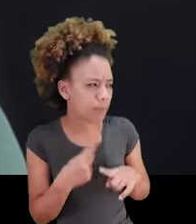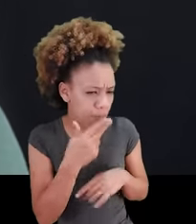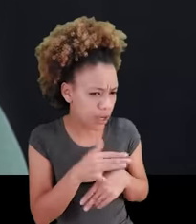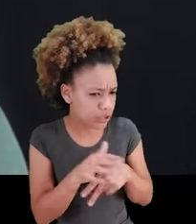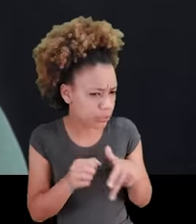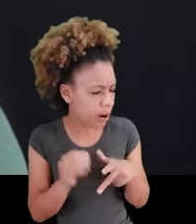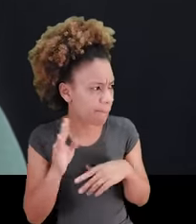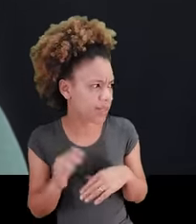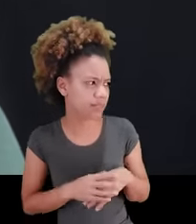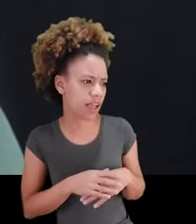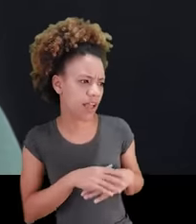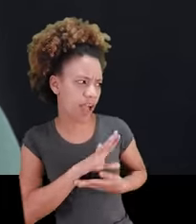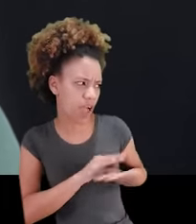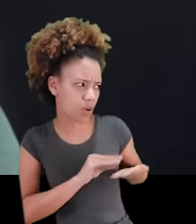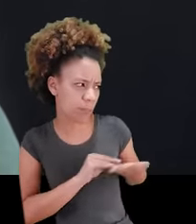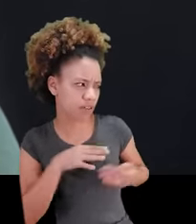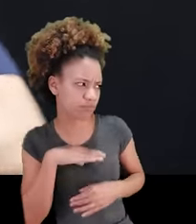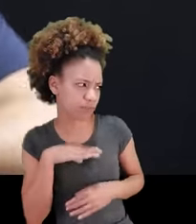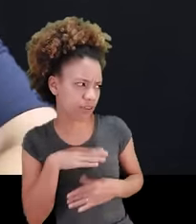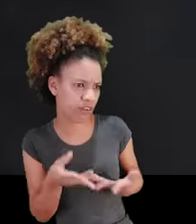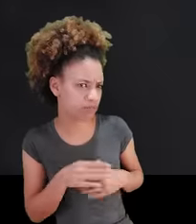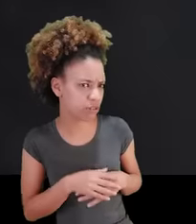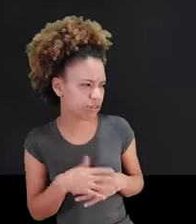corrupção brasileira vem um pouco de Portugal. Uma coisa meio de...